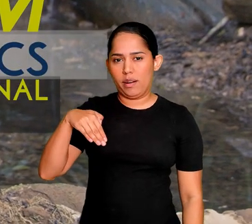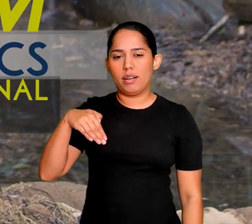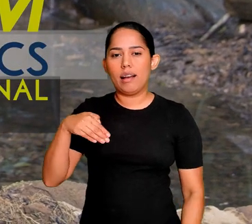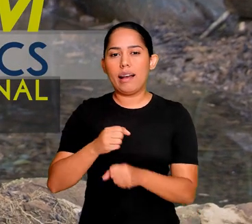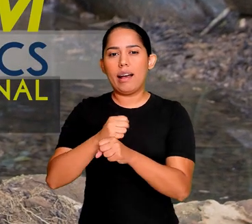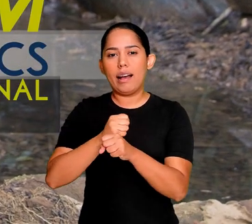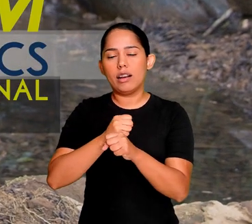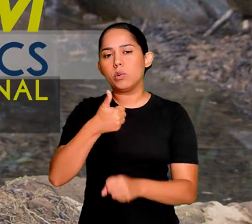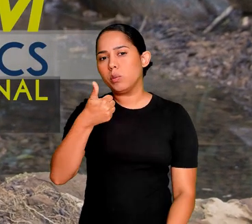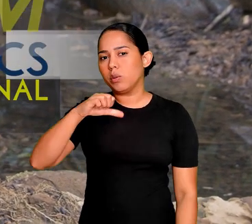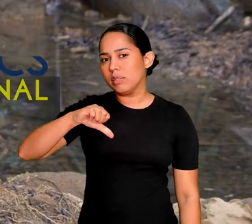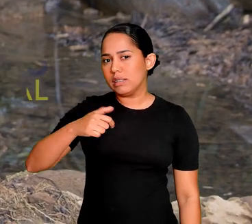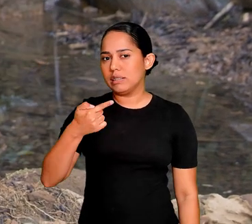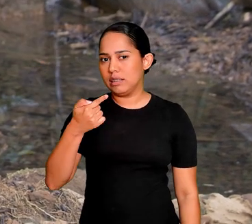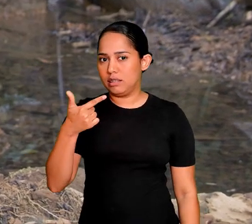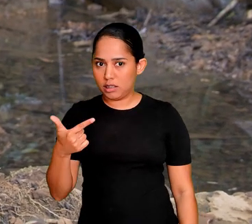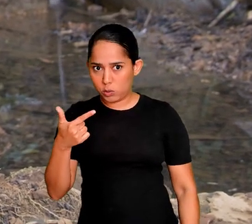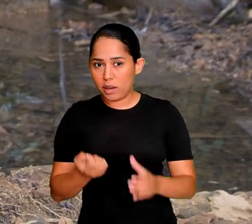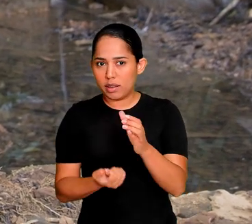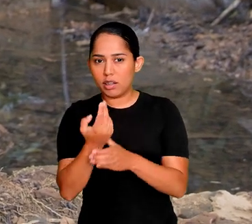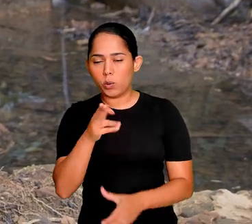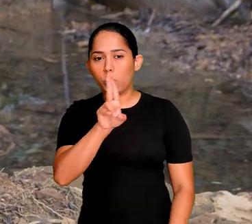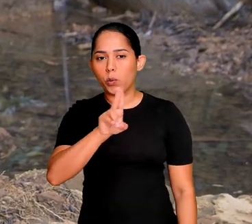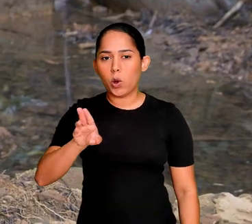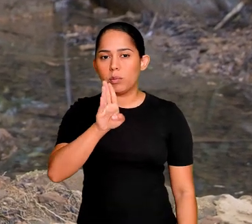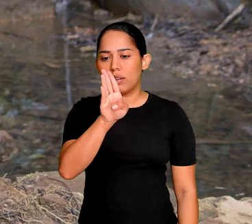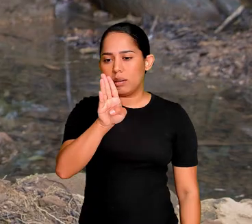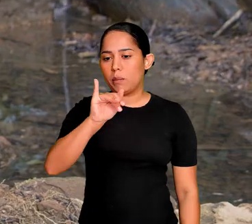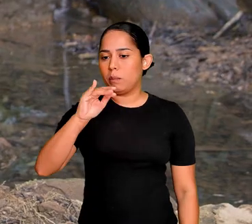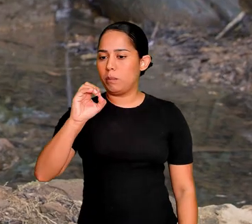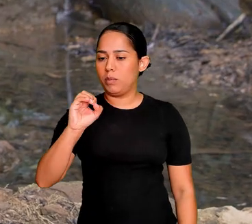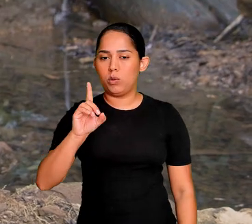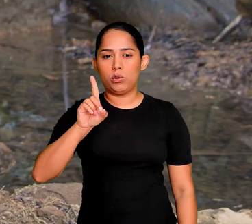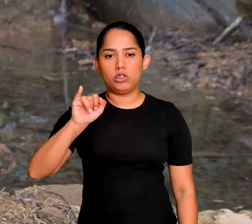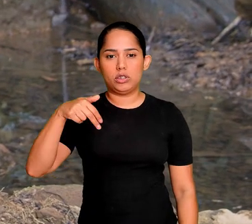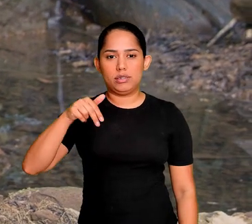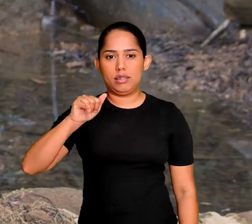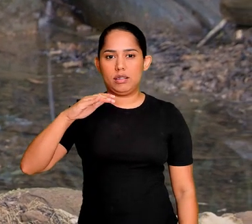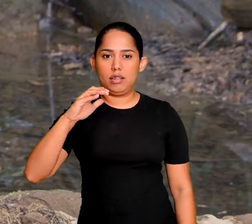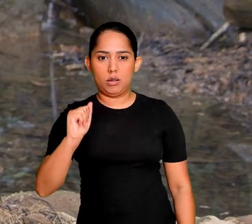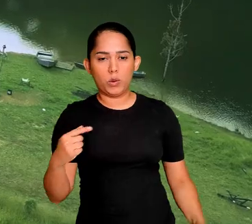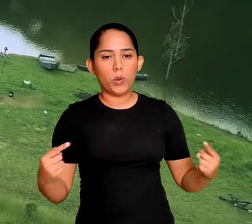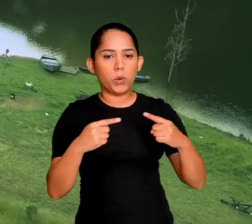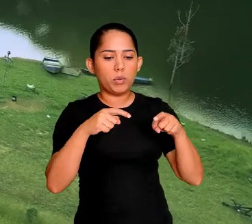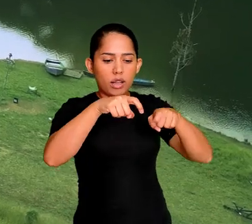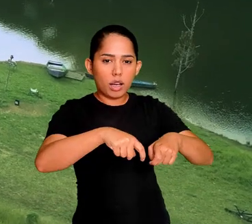70, 1972, trazendo então que uma simplificação desse método seria uma agricultura